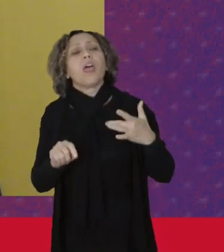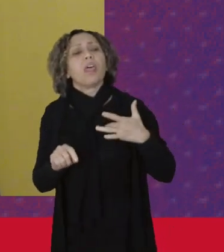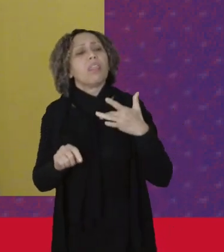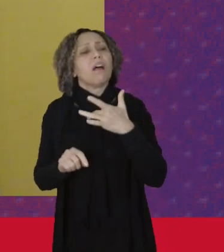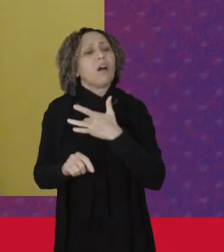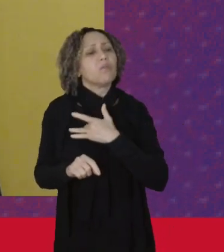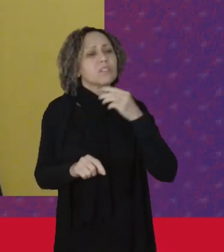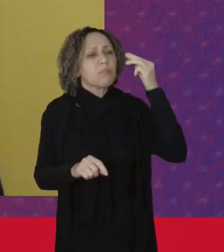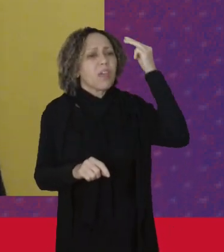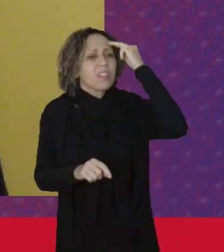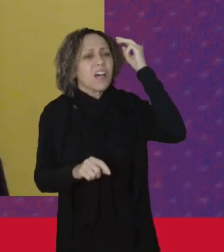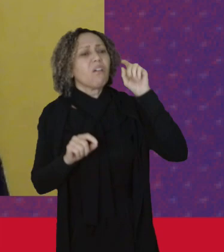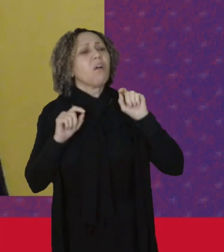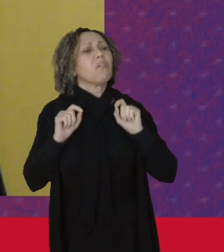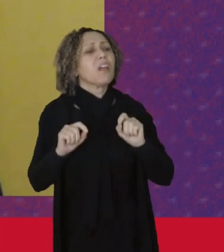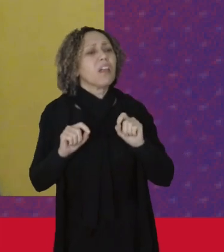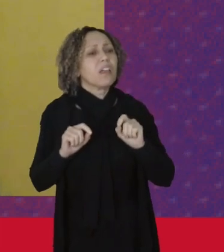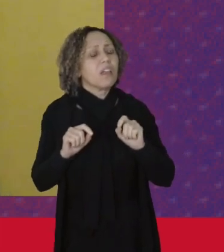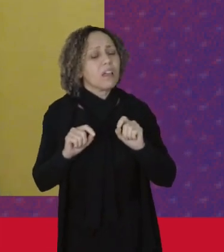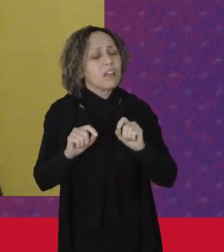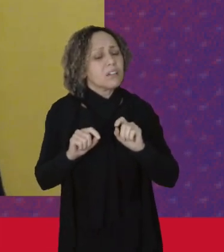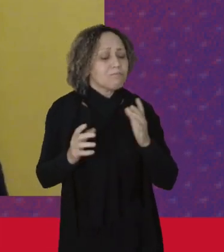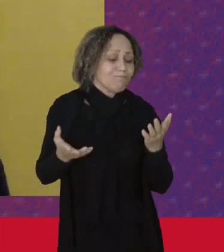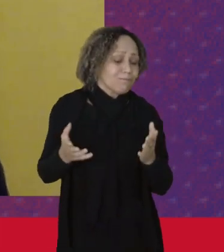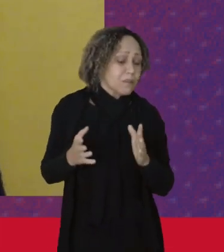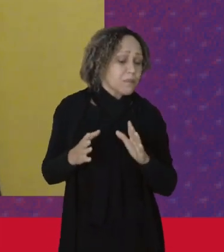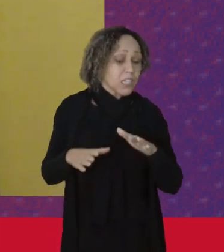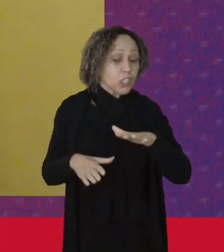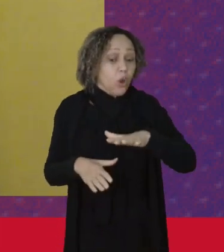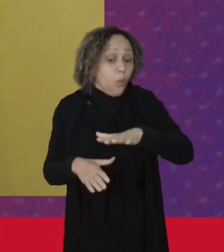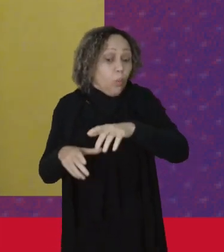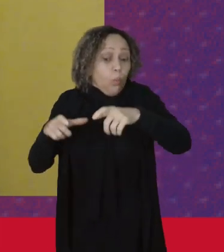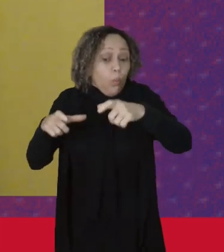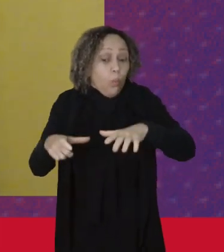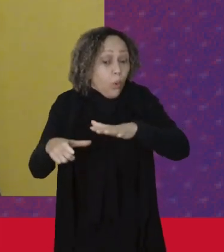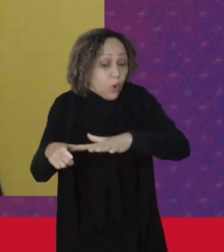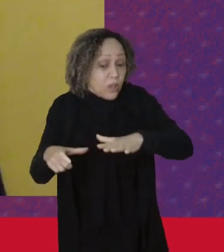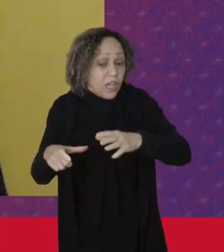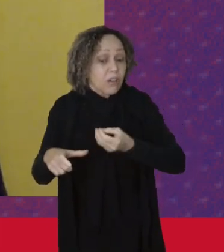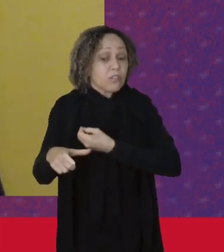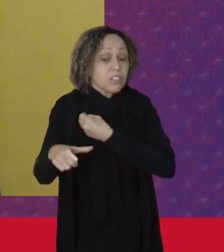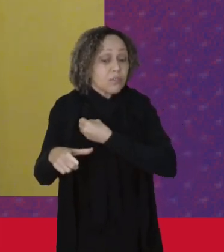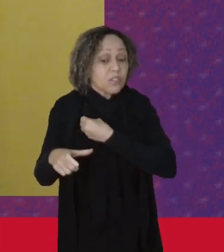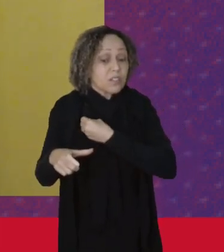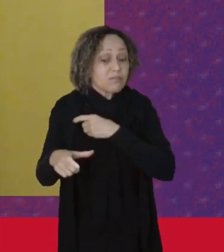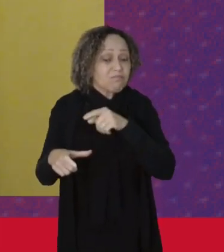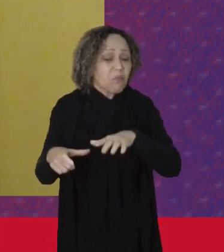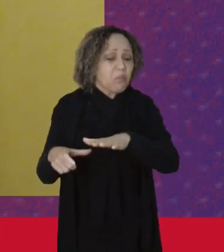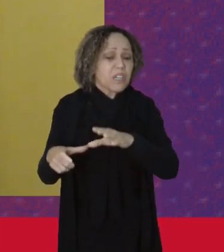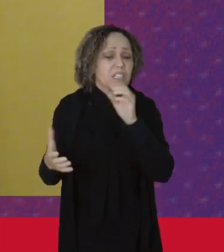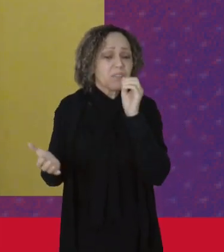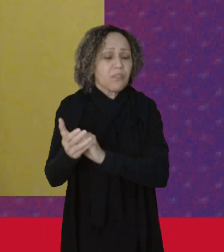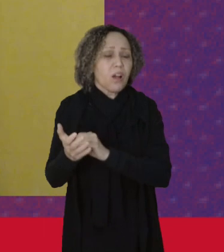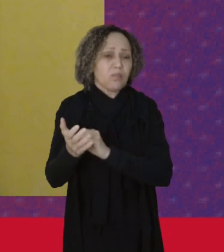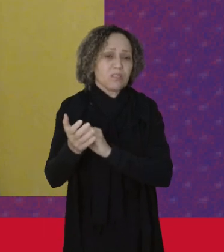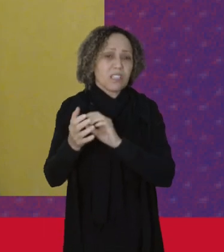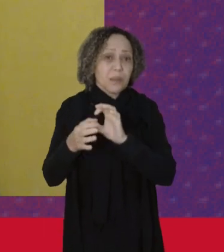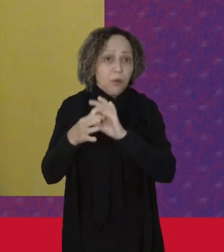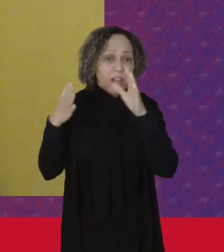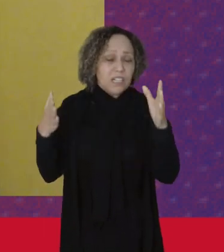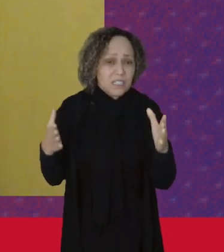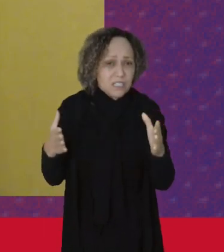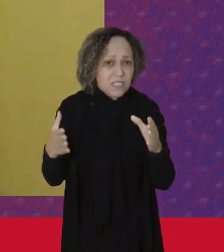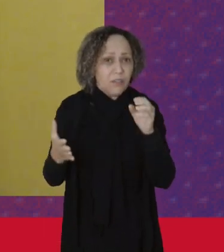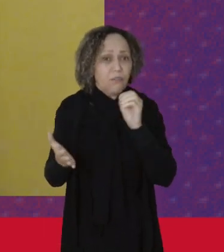você vive, né? Um ambiente onde falta democracia, onde falta acessibilidade para as questões sociais,